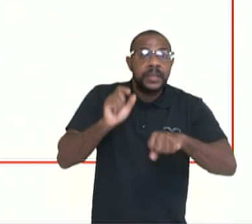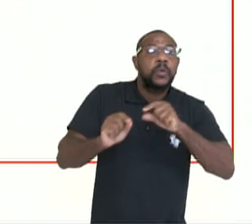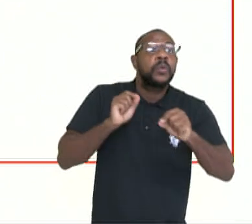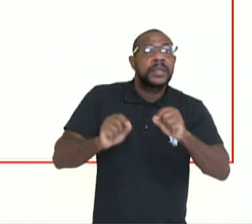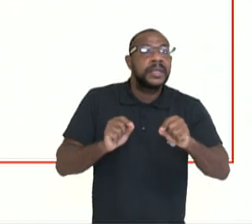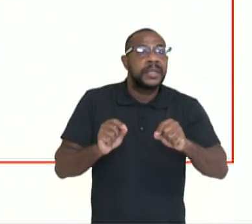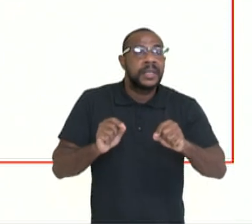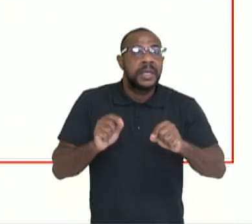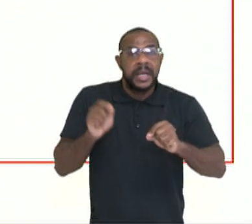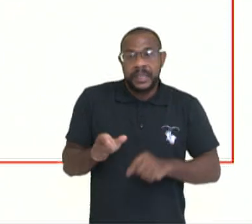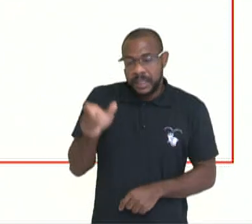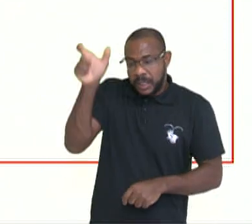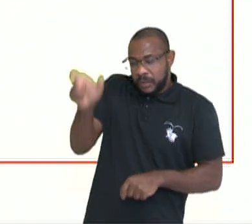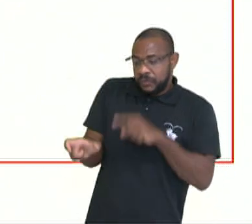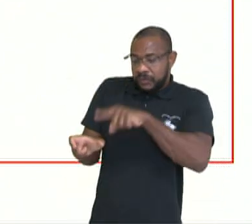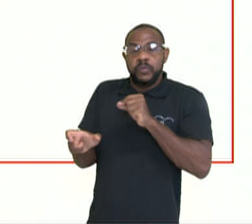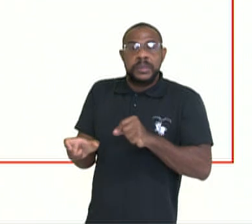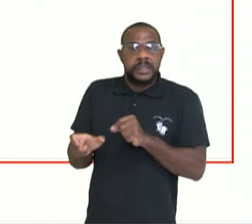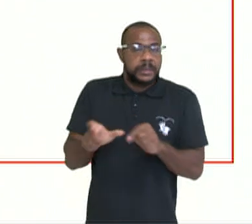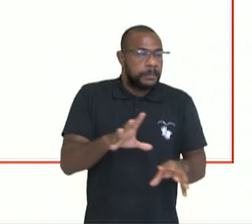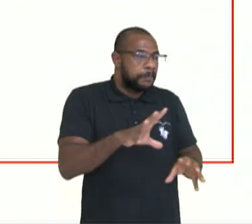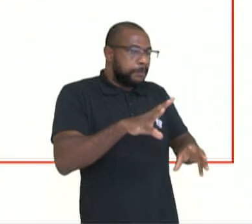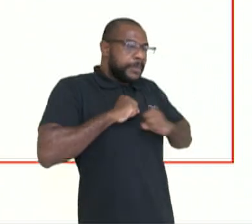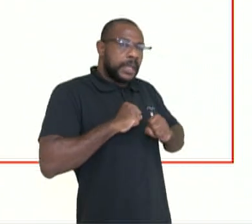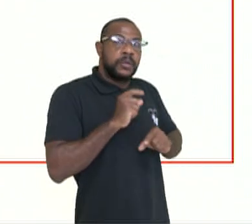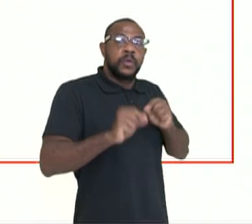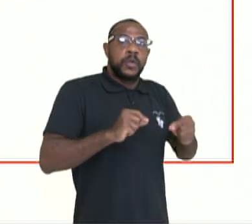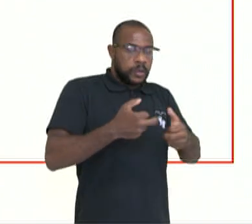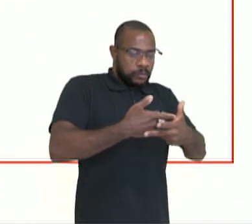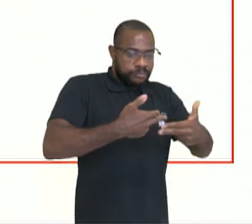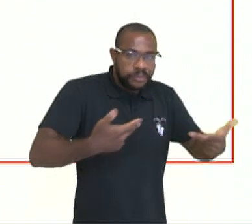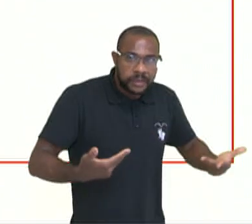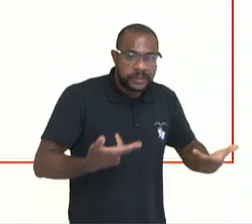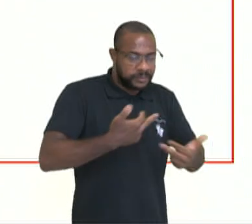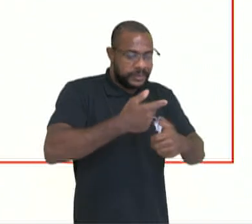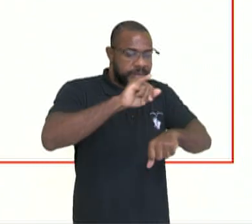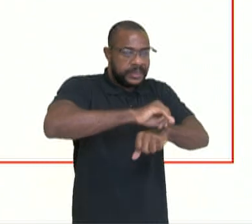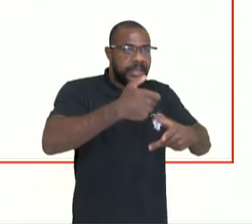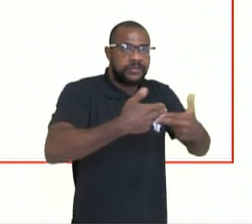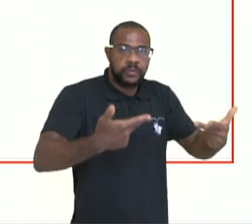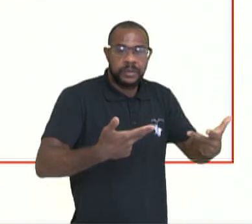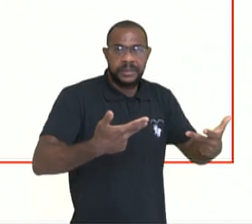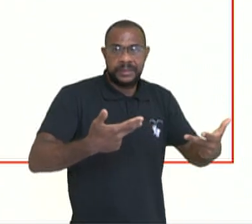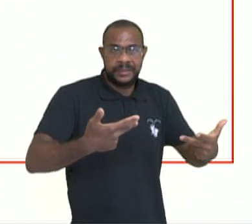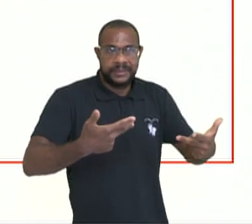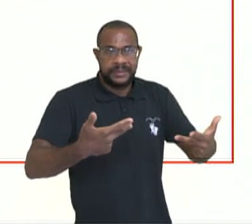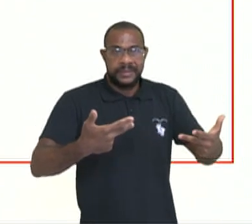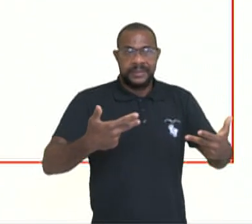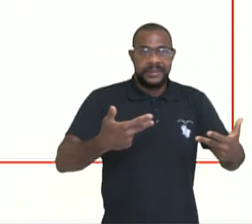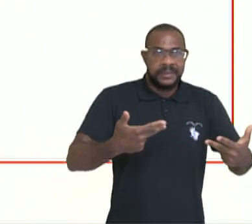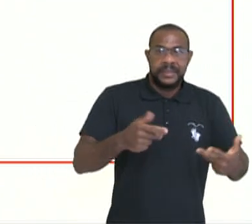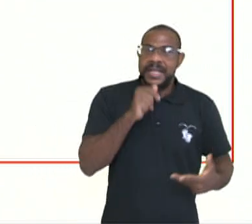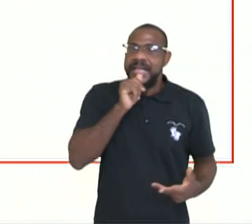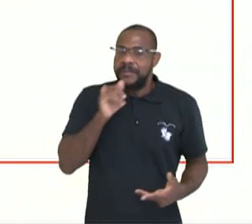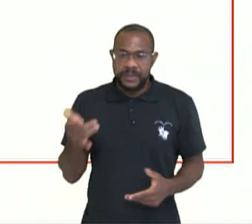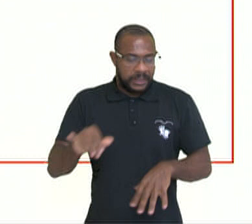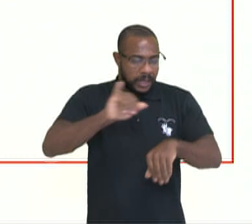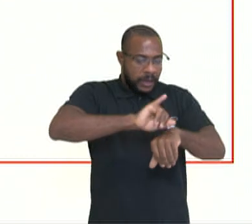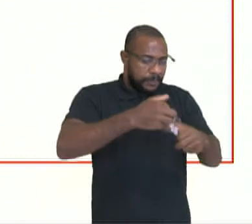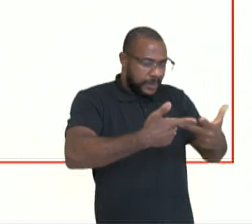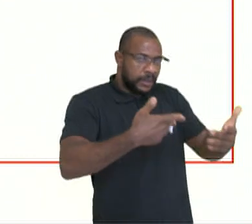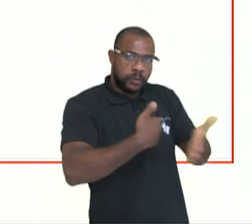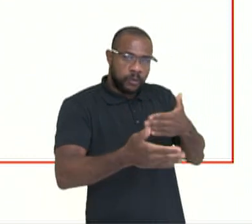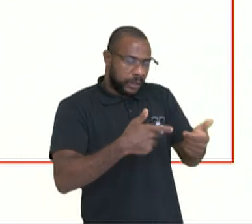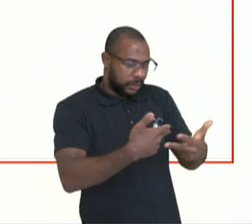em que o sujeito se apropria do objeto de forma intelectual. Ou seja, você observa um objeto